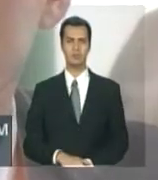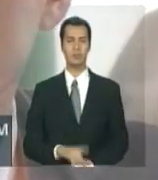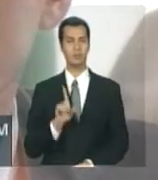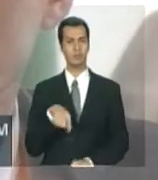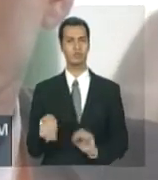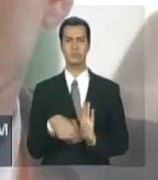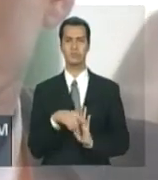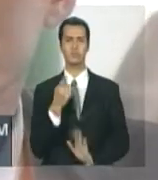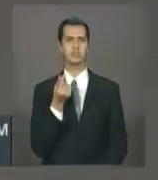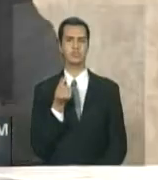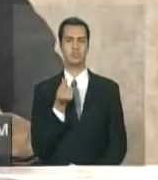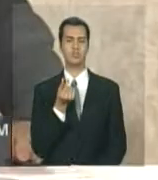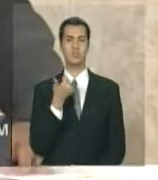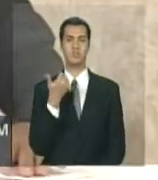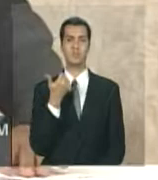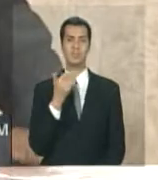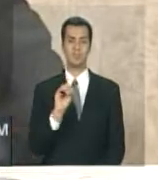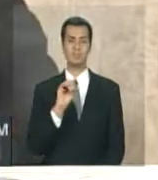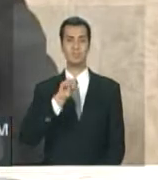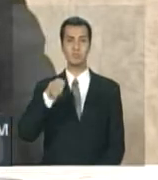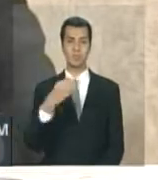civil.